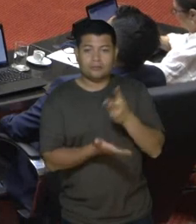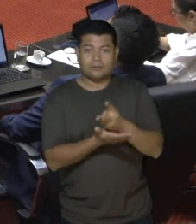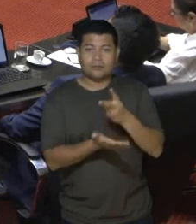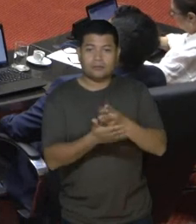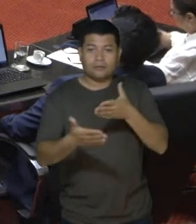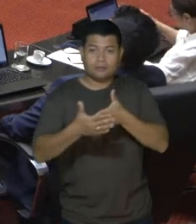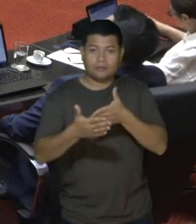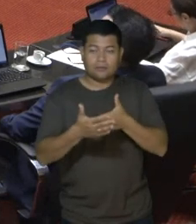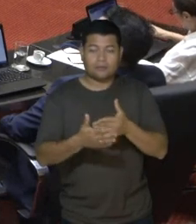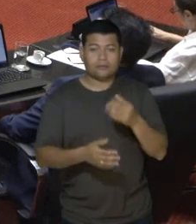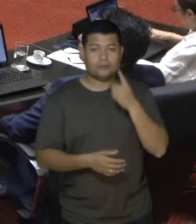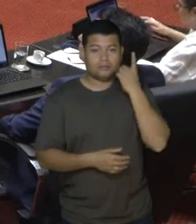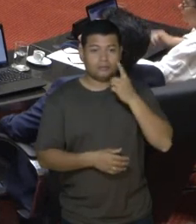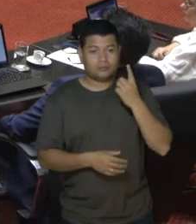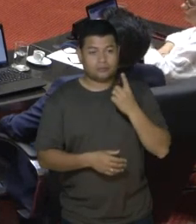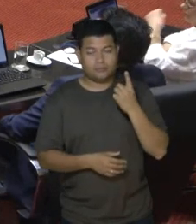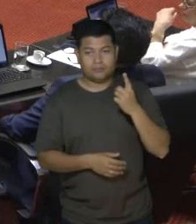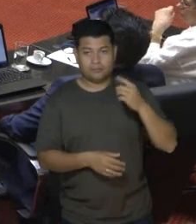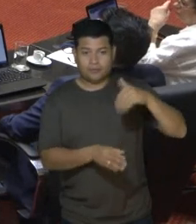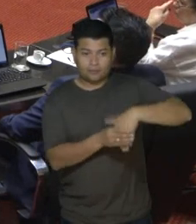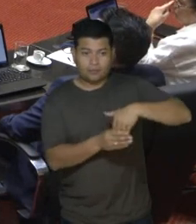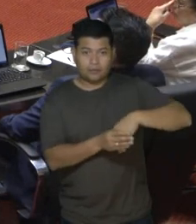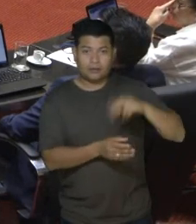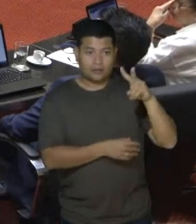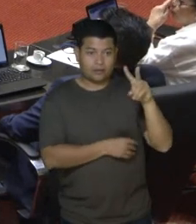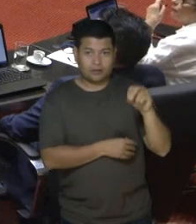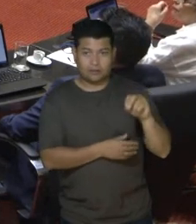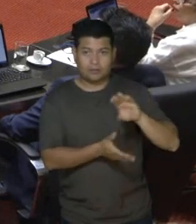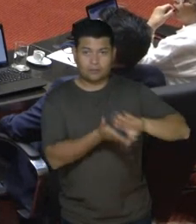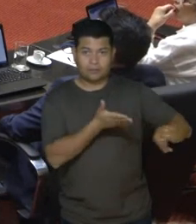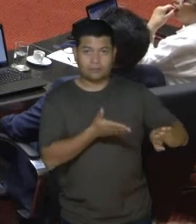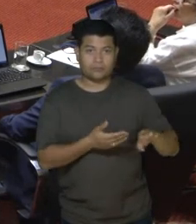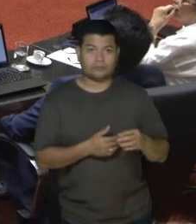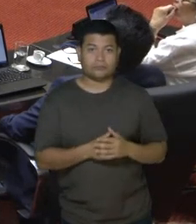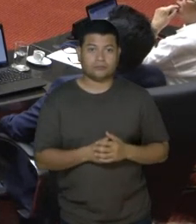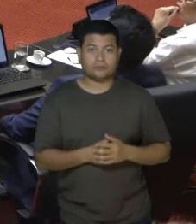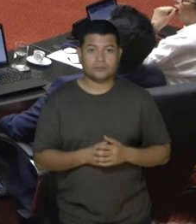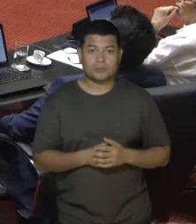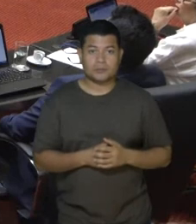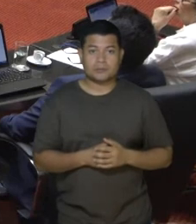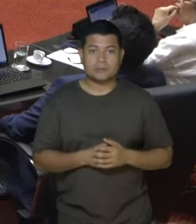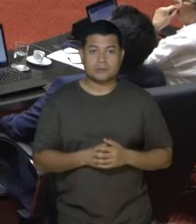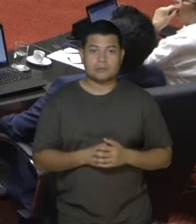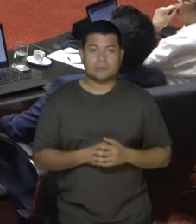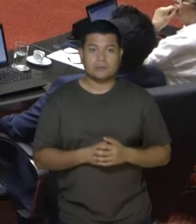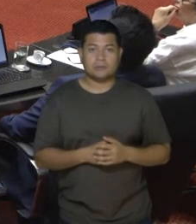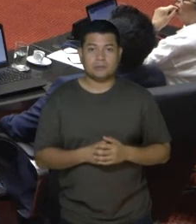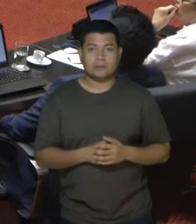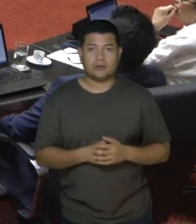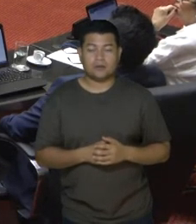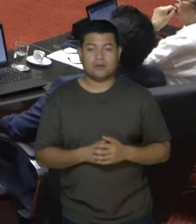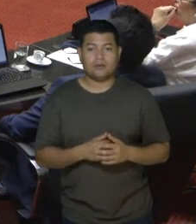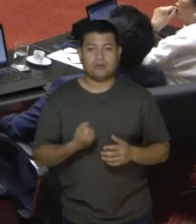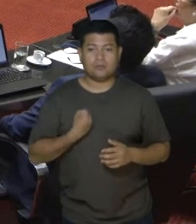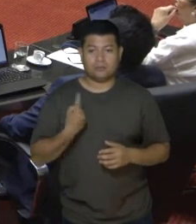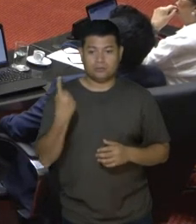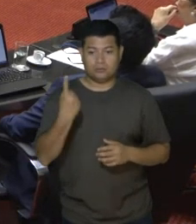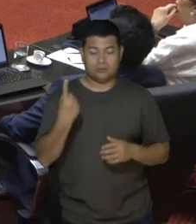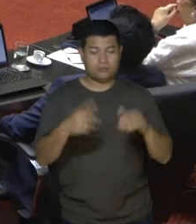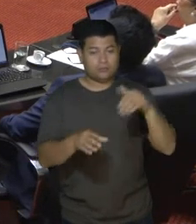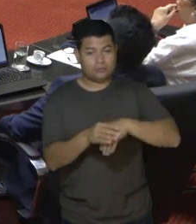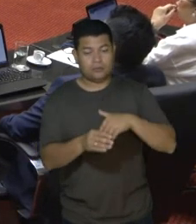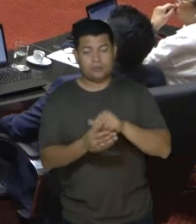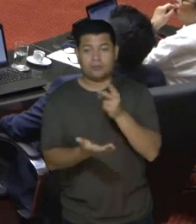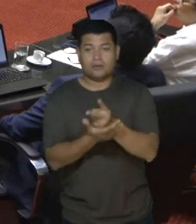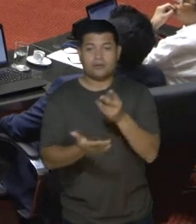veto. Senhor presidente, só para esclarecer, o veto é parcial, por favor, né? Deputado, só um minutinho. Voto 1. Mantém